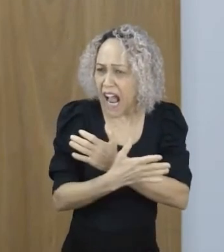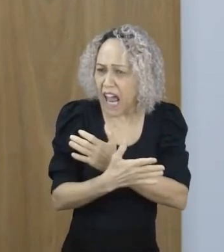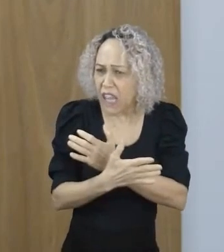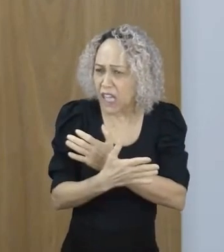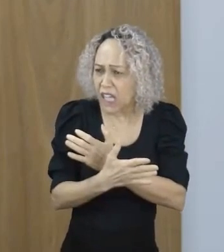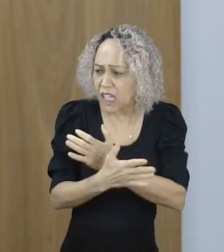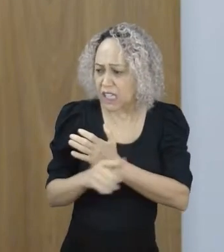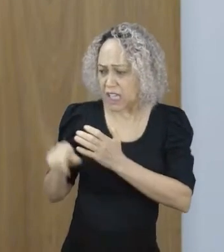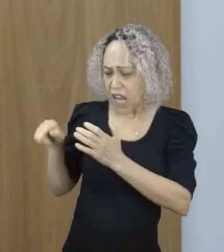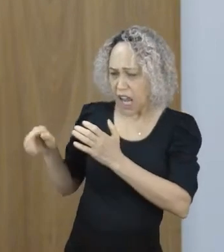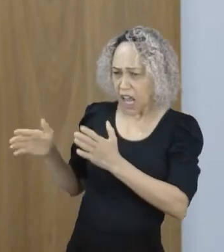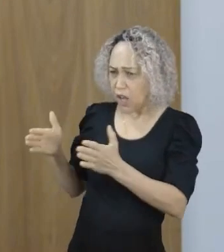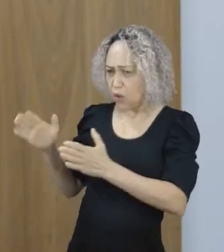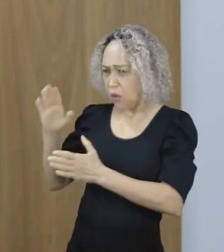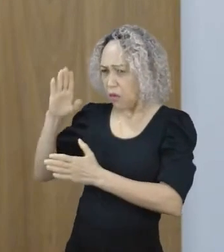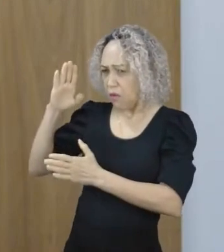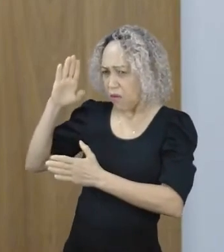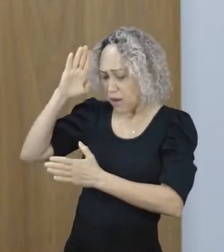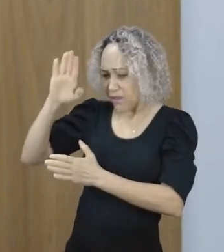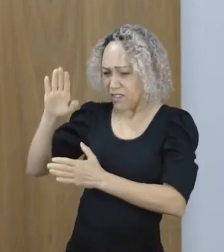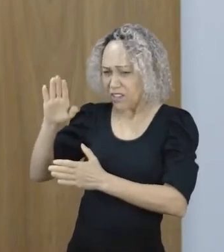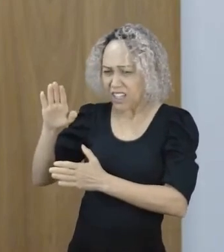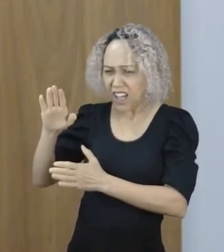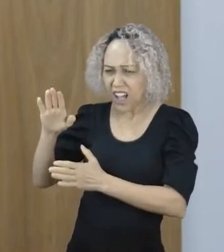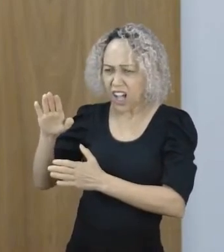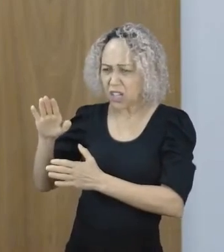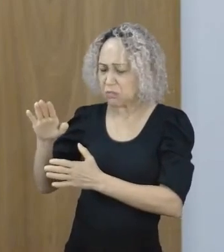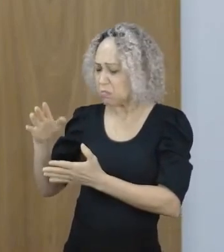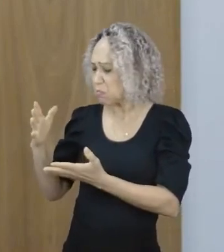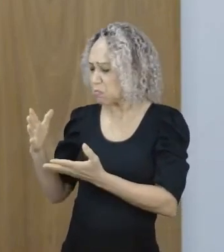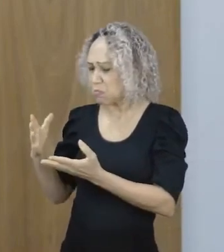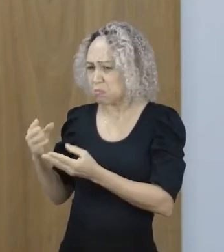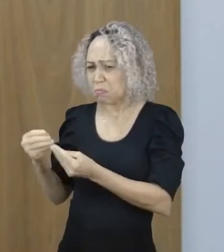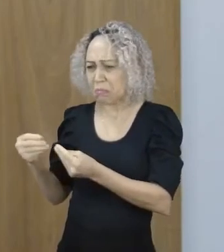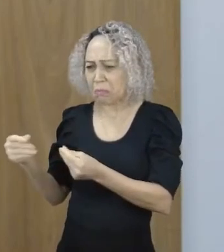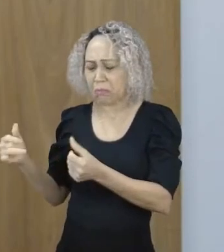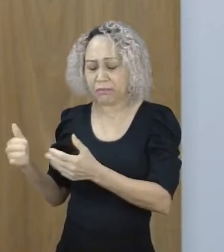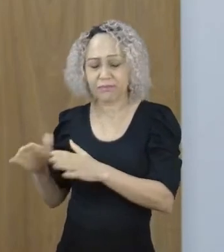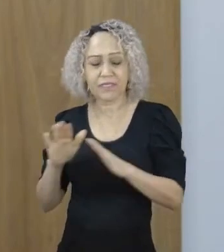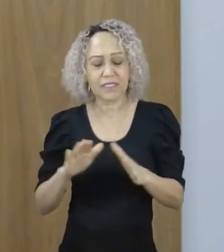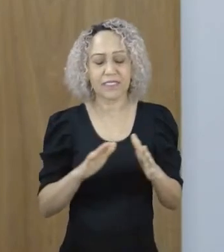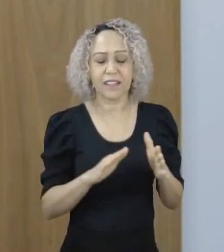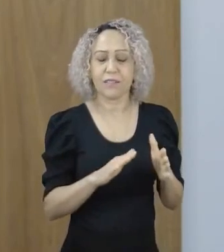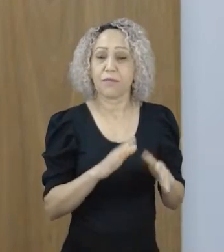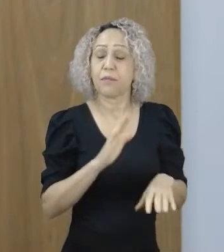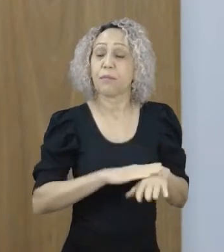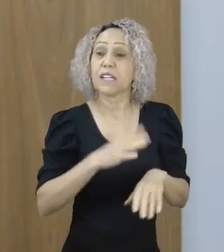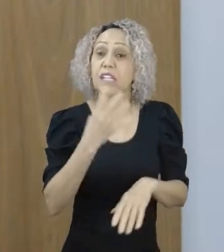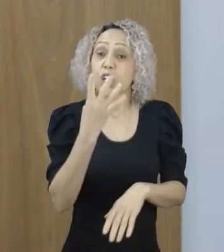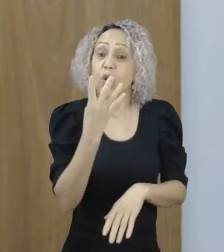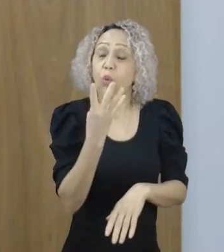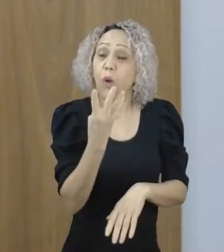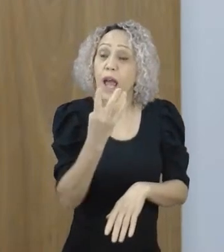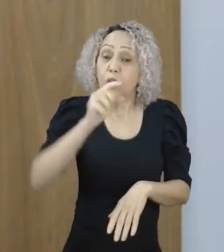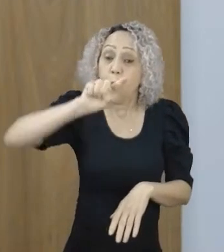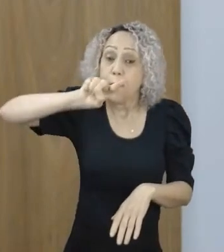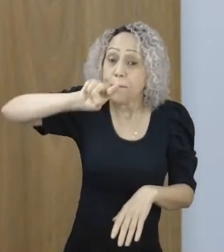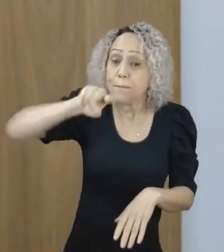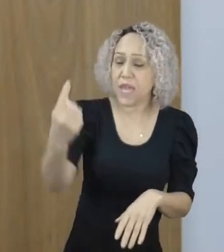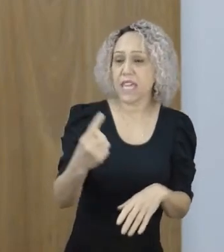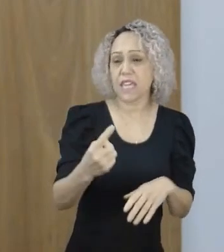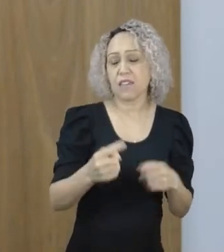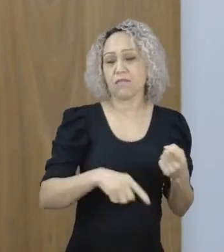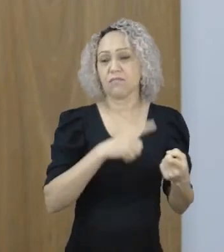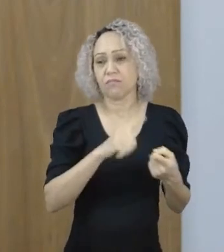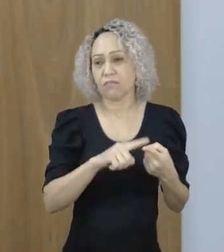4.000. Mais de 4.000 hospitais, policlínicas, postos de saúde, equipe de saúde da família,